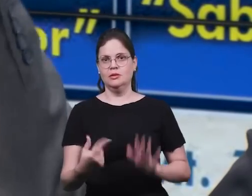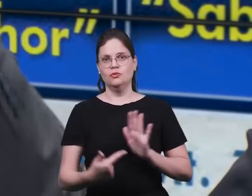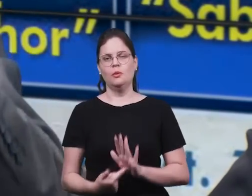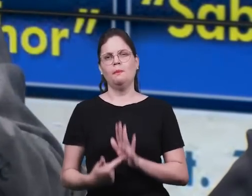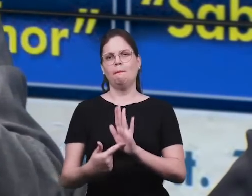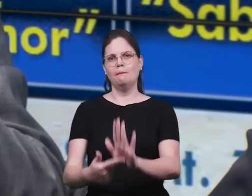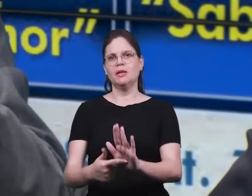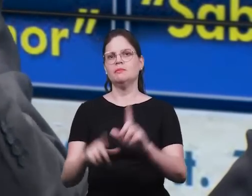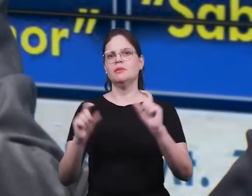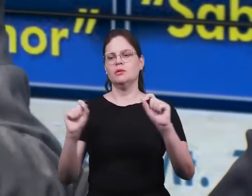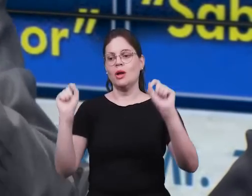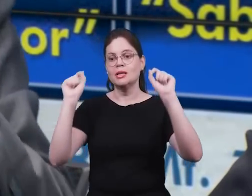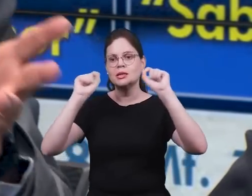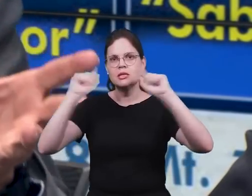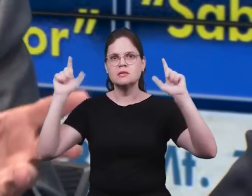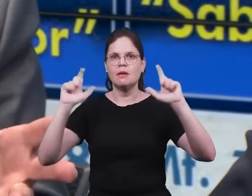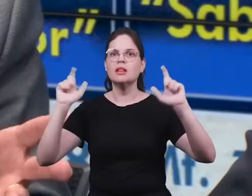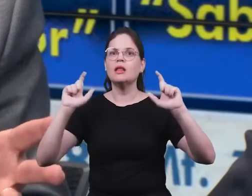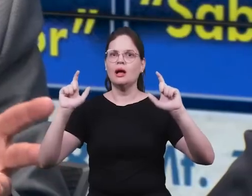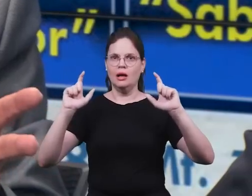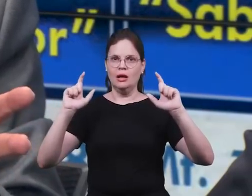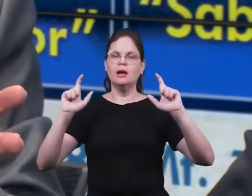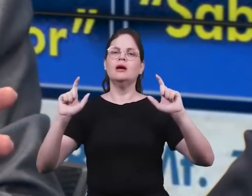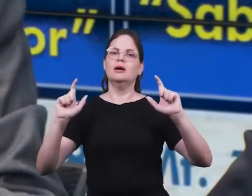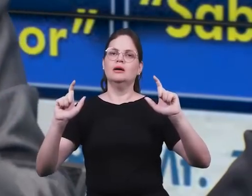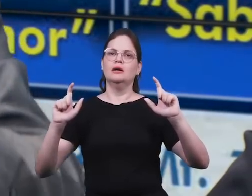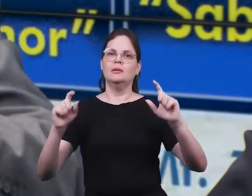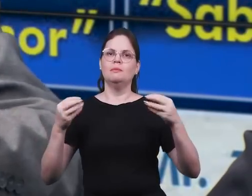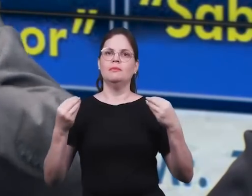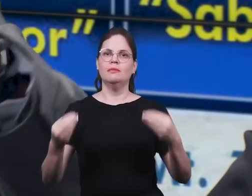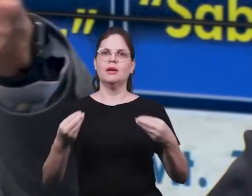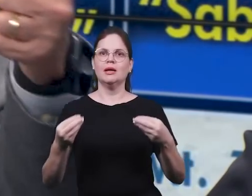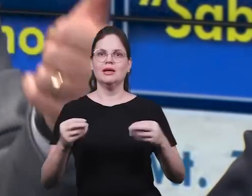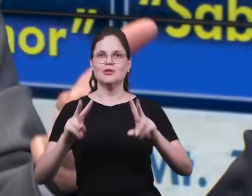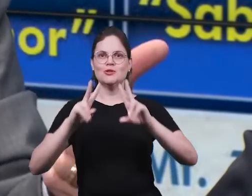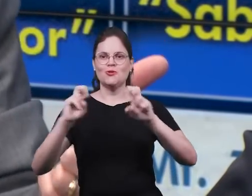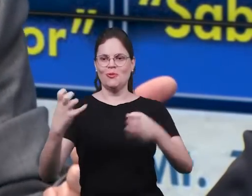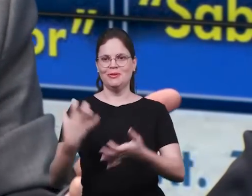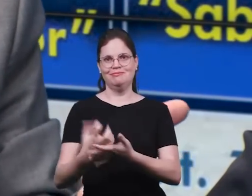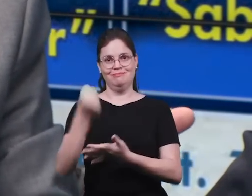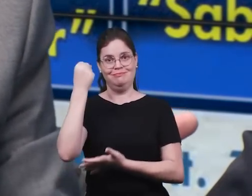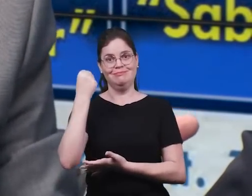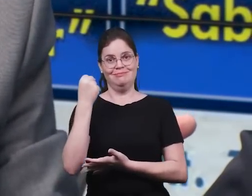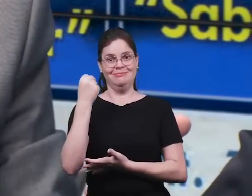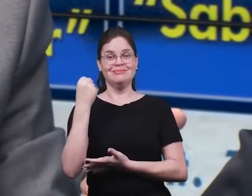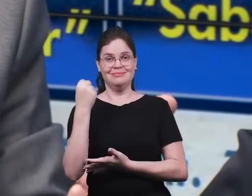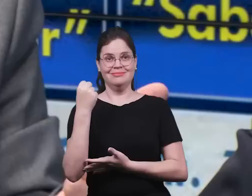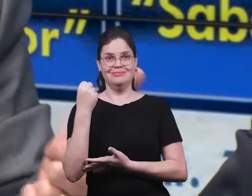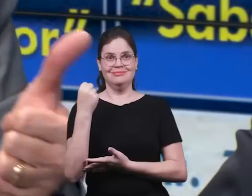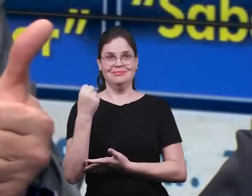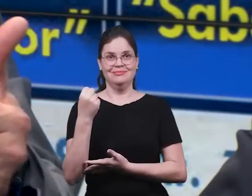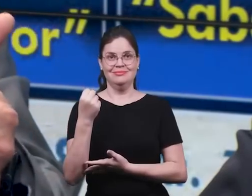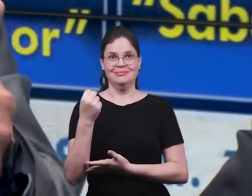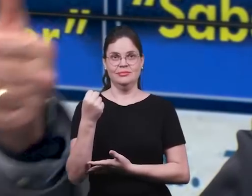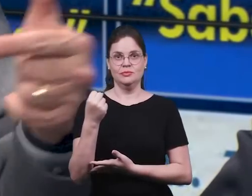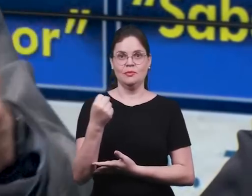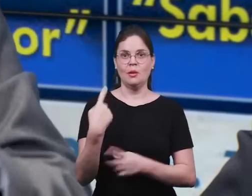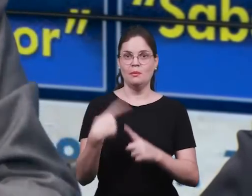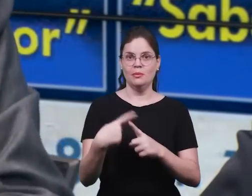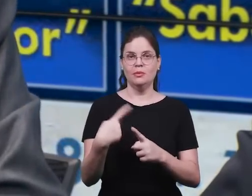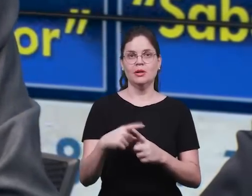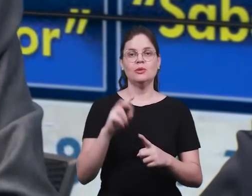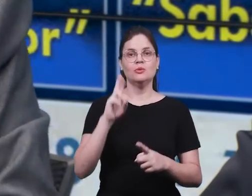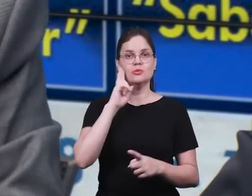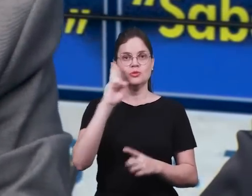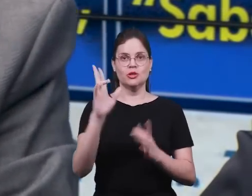primeiro grande chamado ou despertamento, na verdade, para o arrebatamento do Senhor Jesus. Que nós vemos lá no